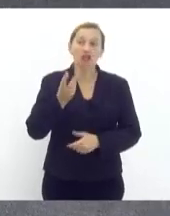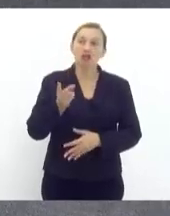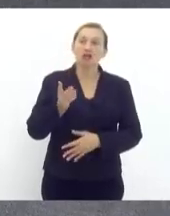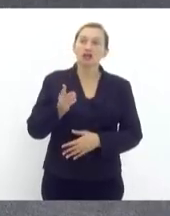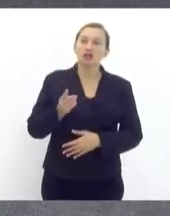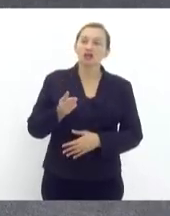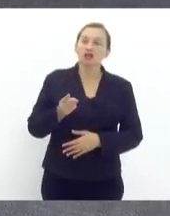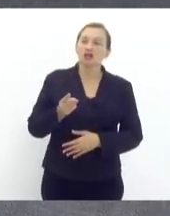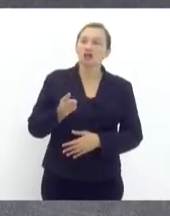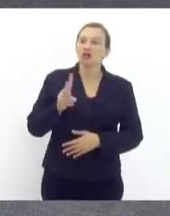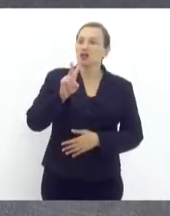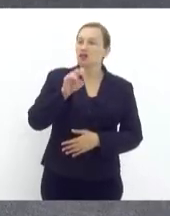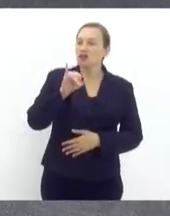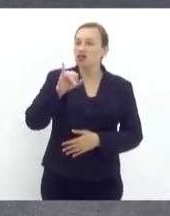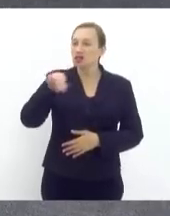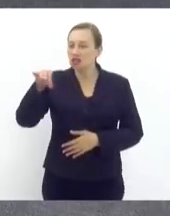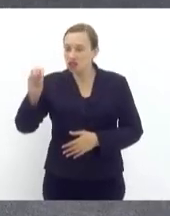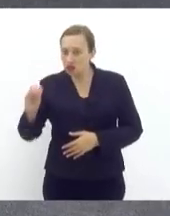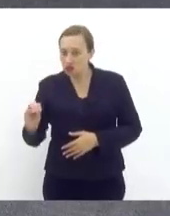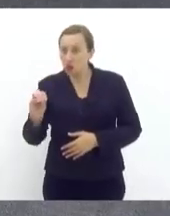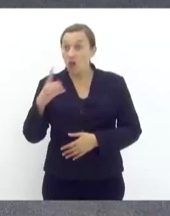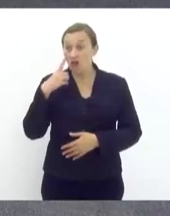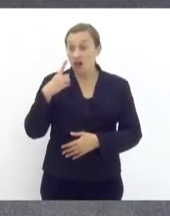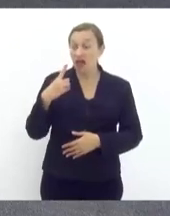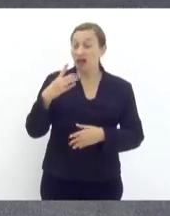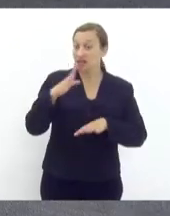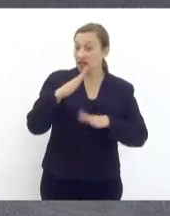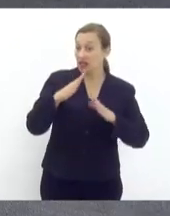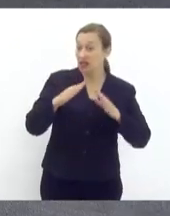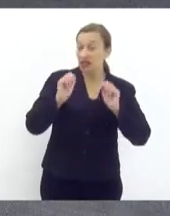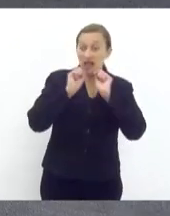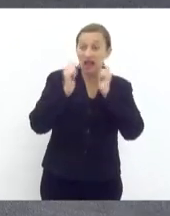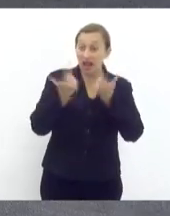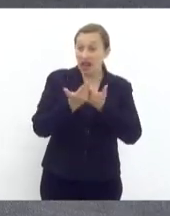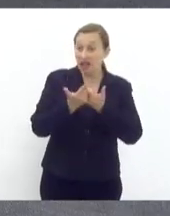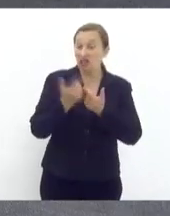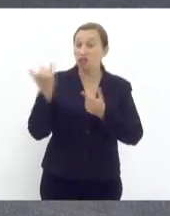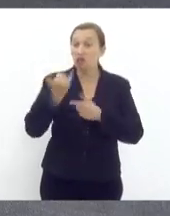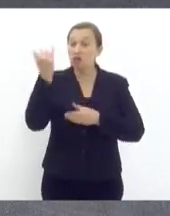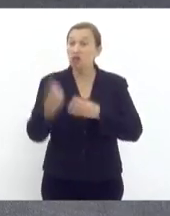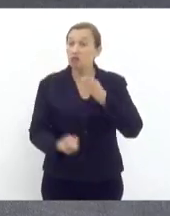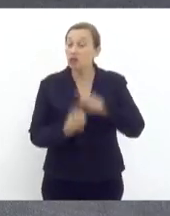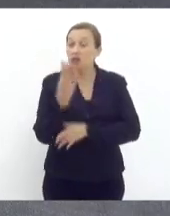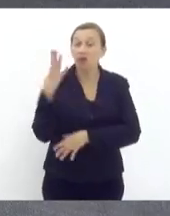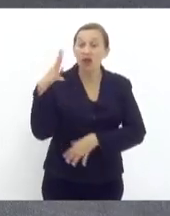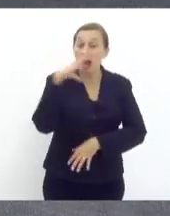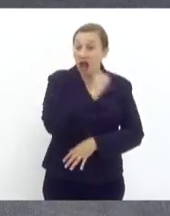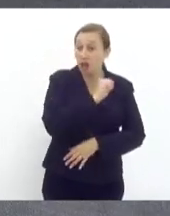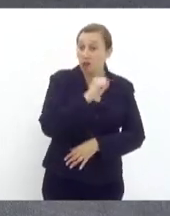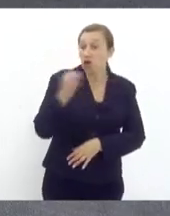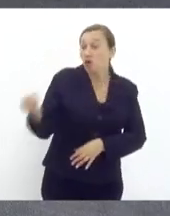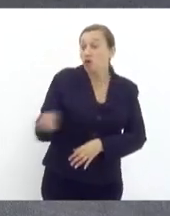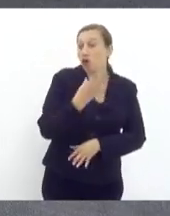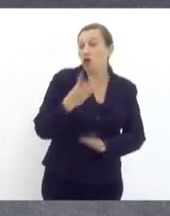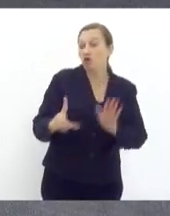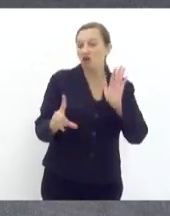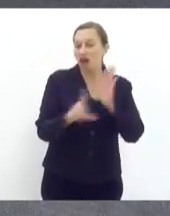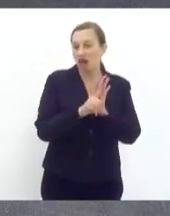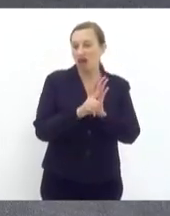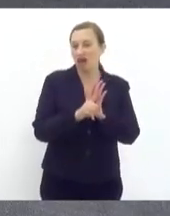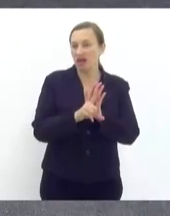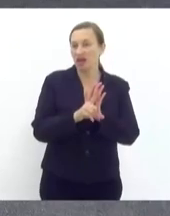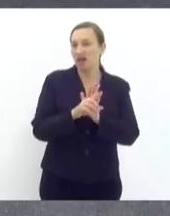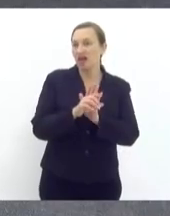Junior A que era importante que essa casa produzisse imediatamente uma lei que